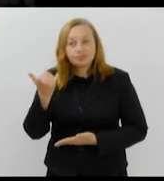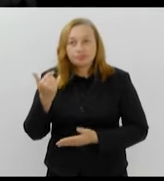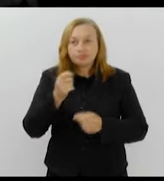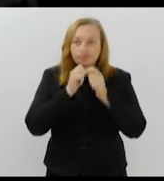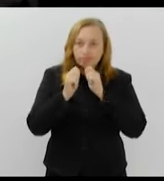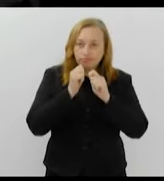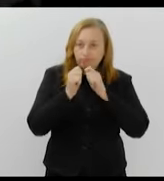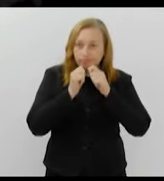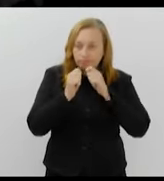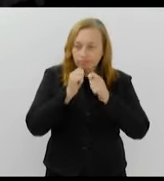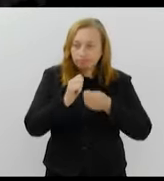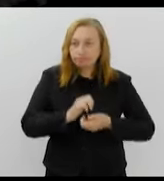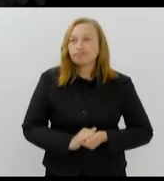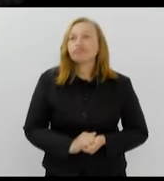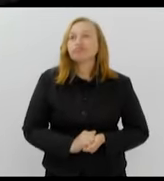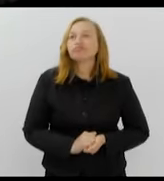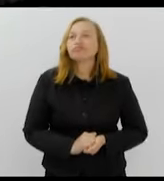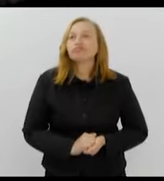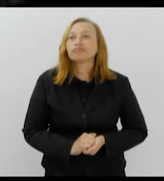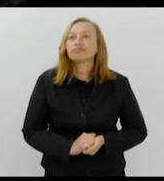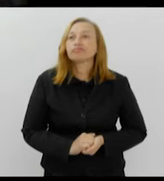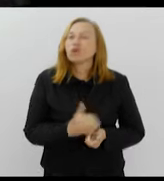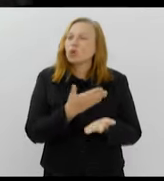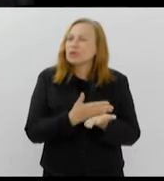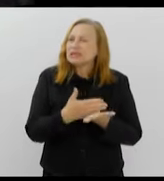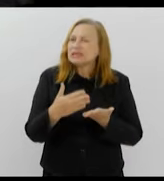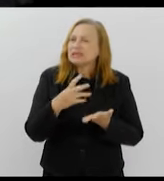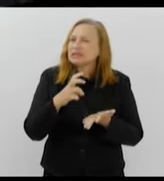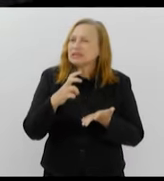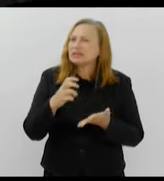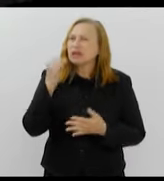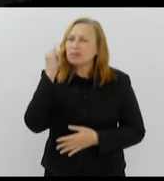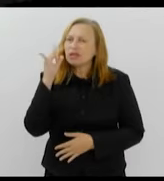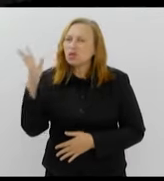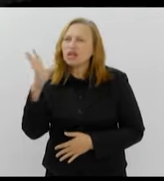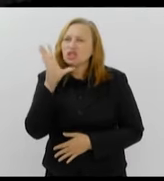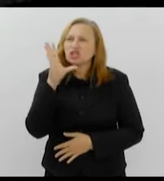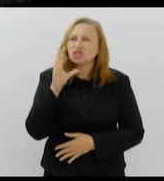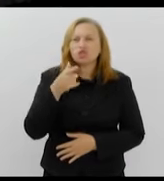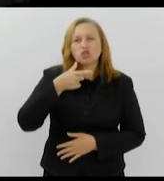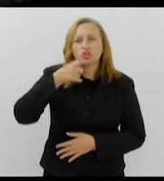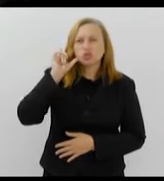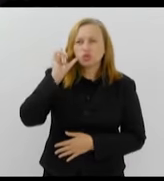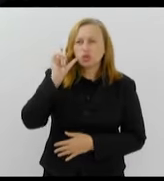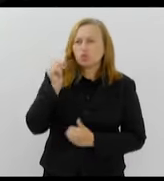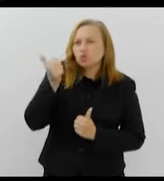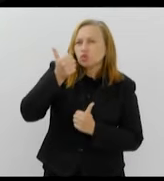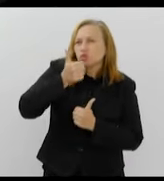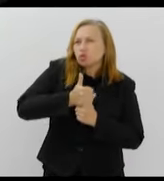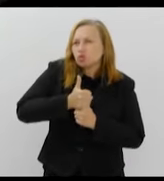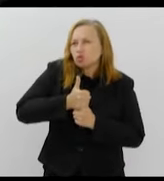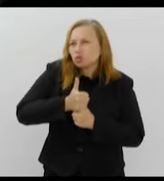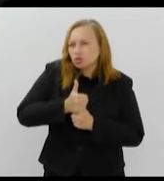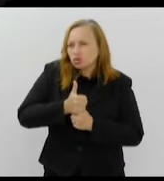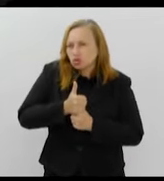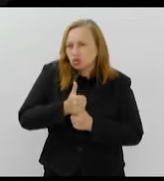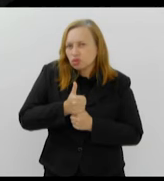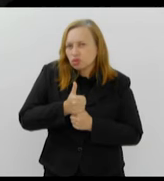imprensa no início da madrugada de ontem de uma substituição